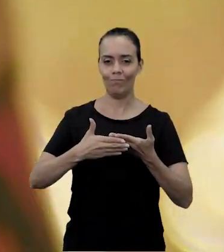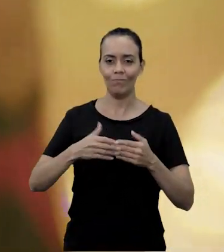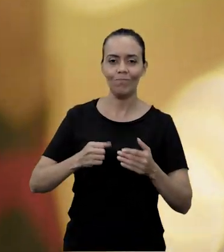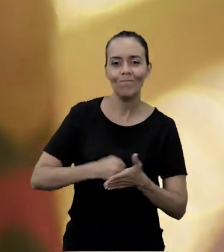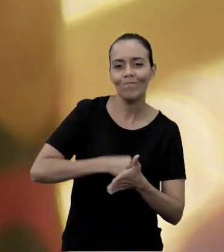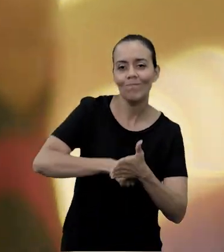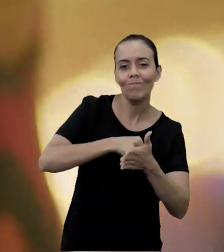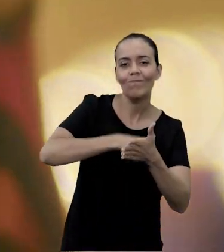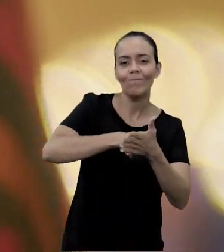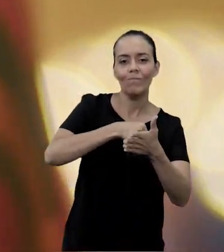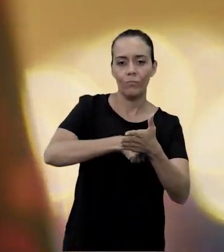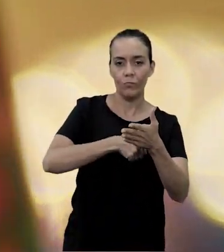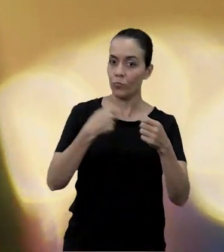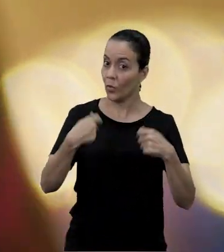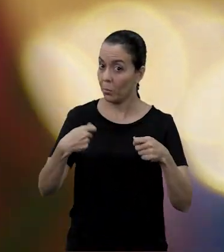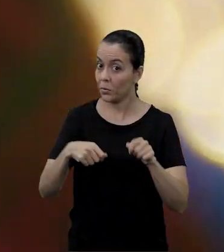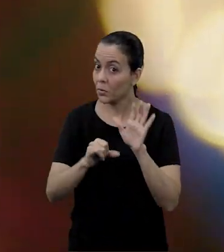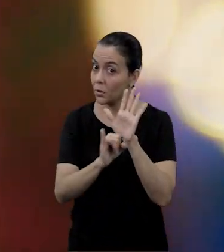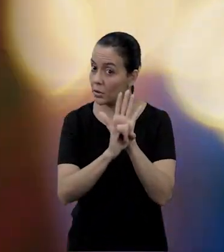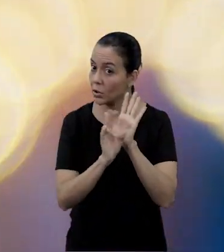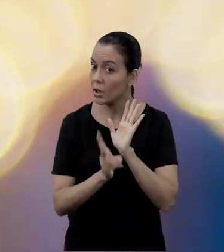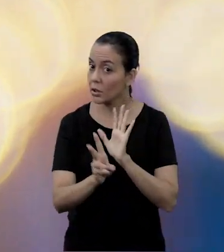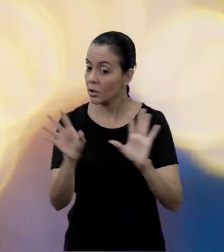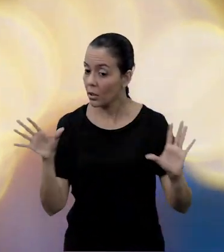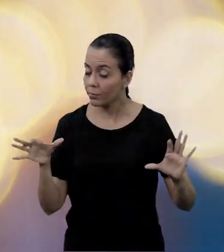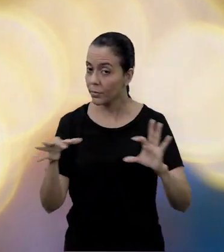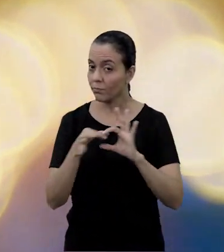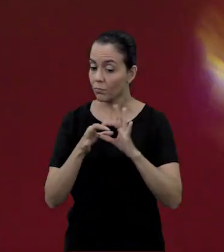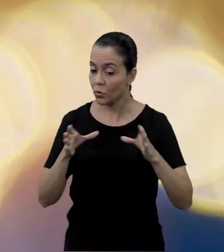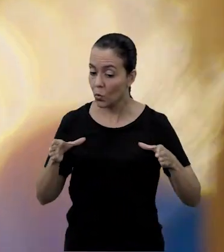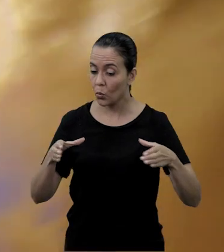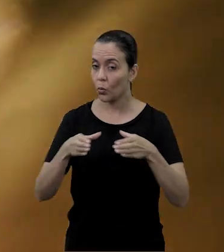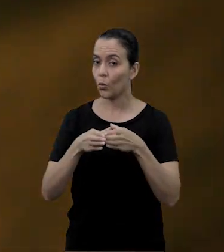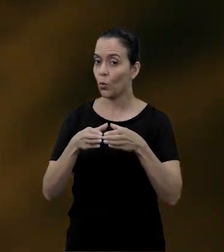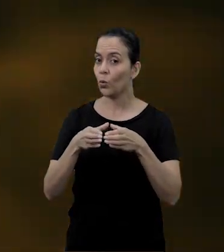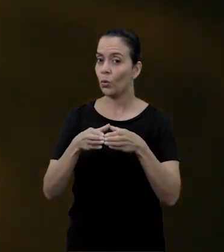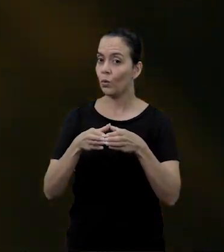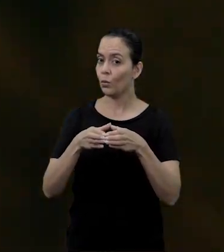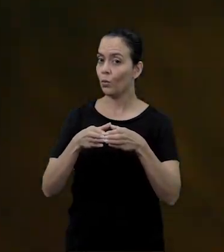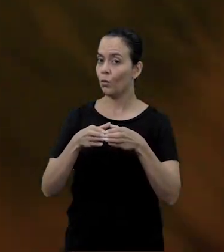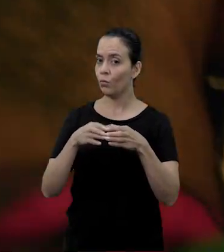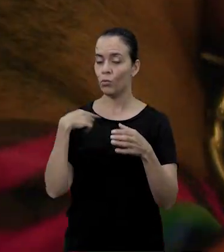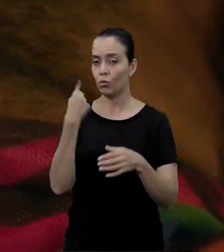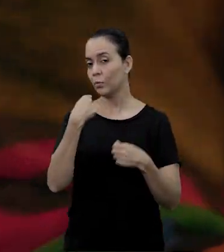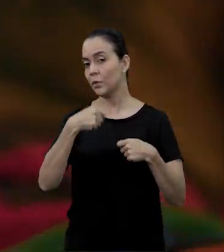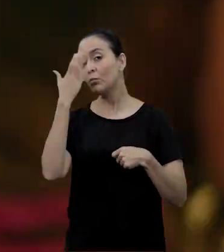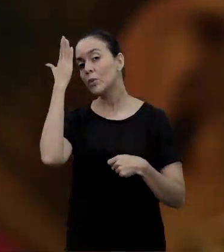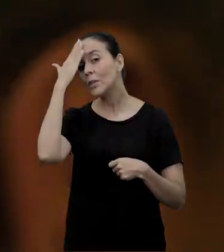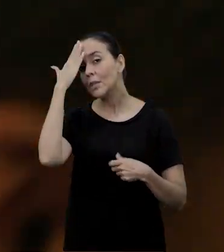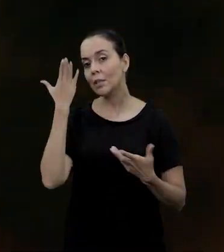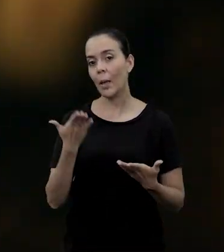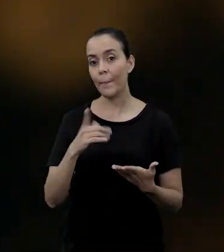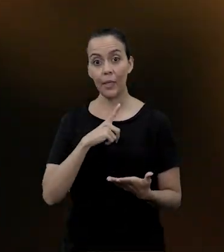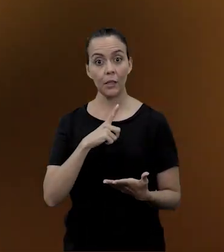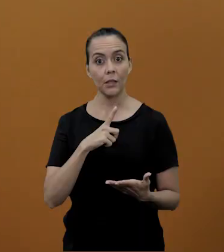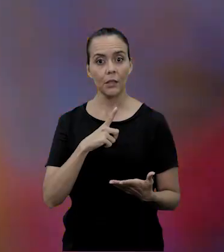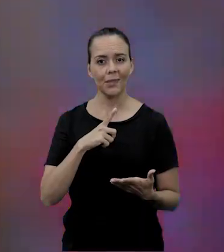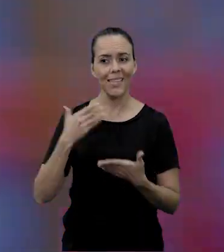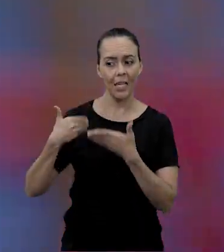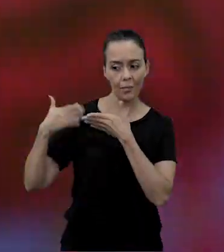responsabilidade, e isso sem identidade coletiva, sem assumir o que nós temos, saber que nós temos